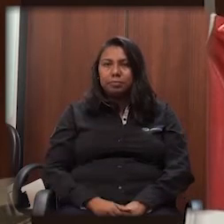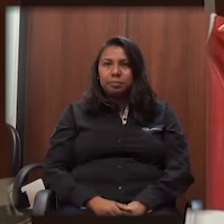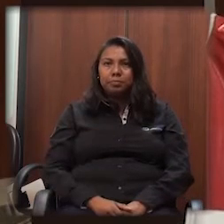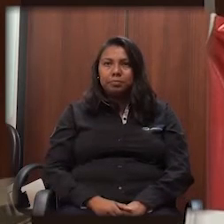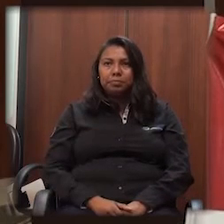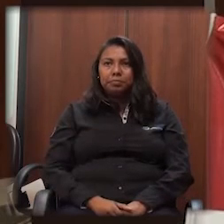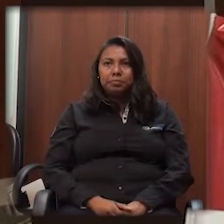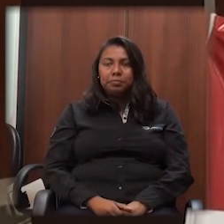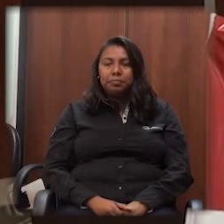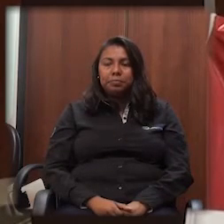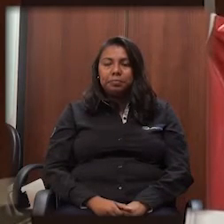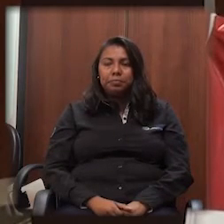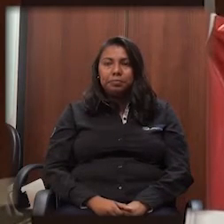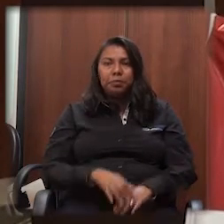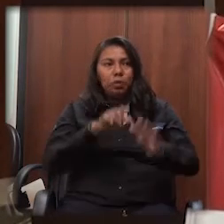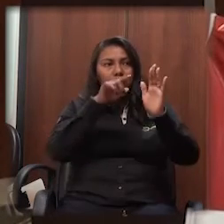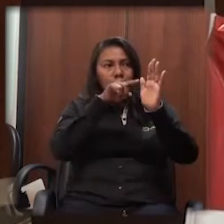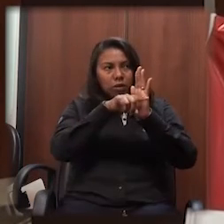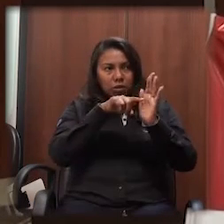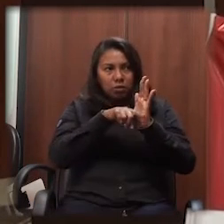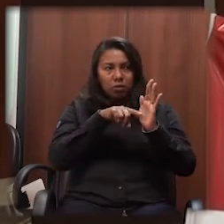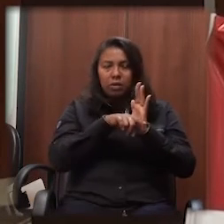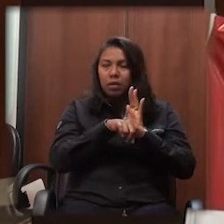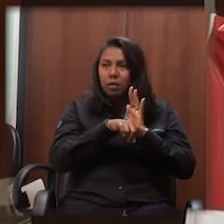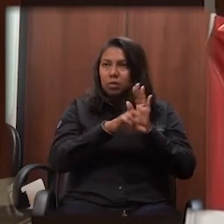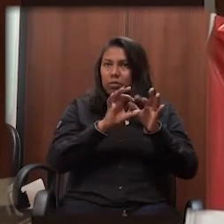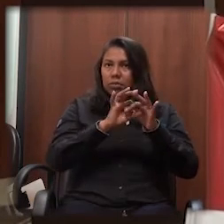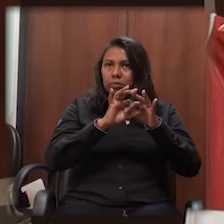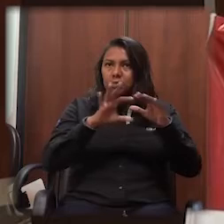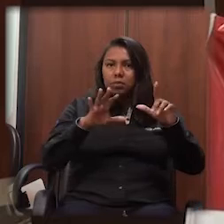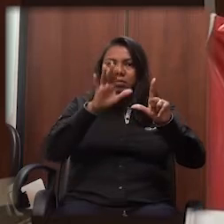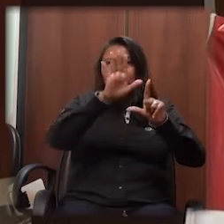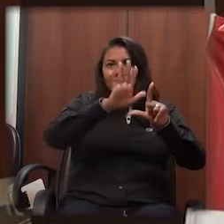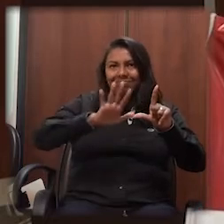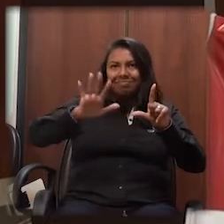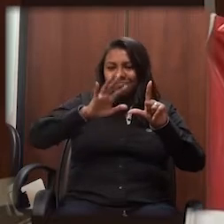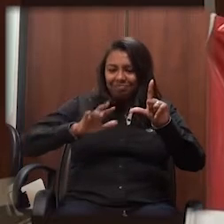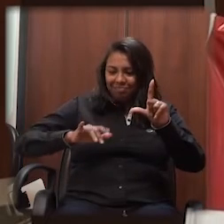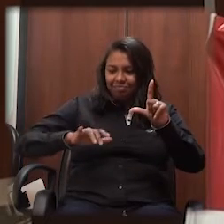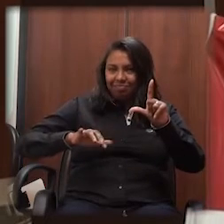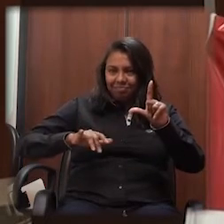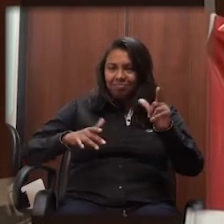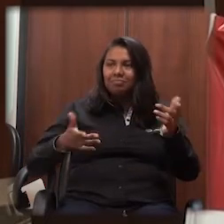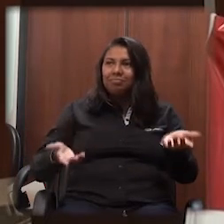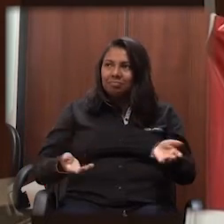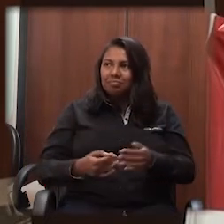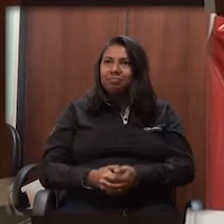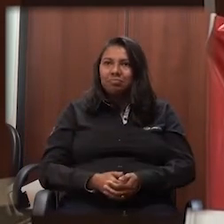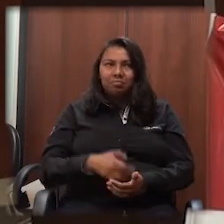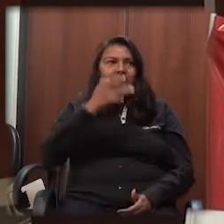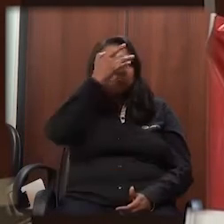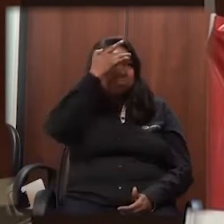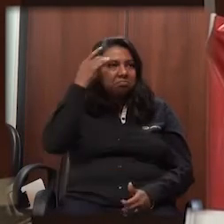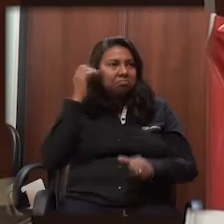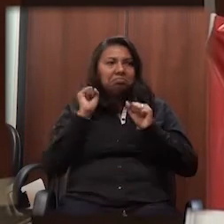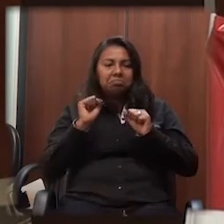alcançar. O questionário ele ficou disponível numa plataforma online, né? Então, as próprias pessoas